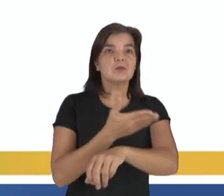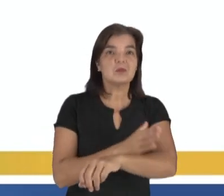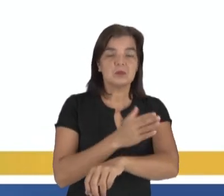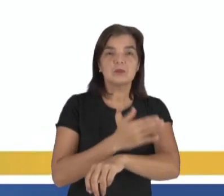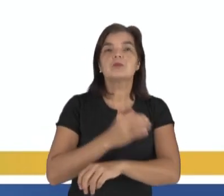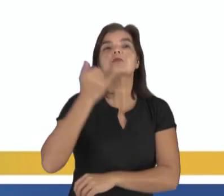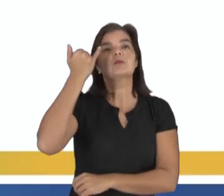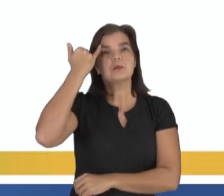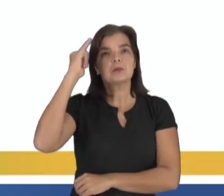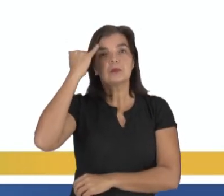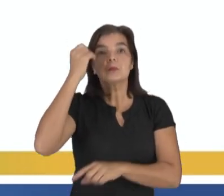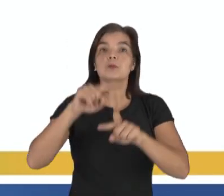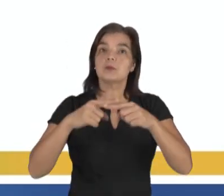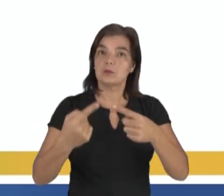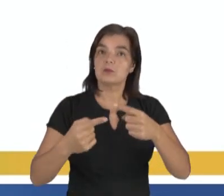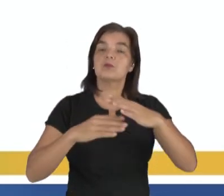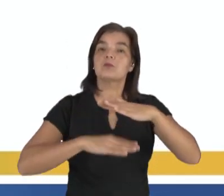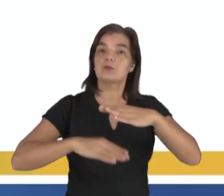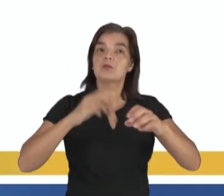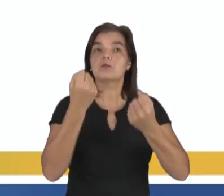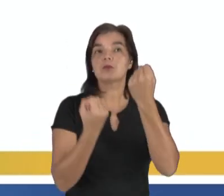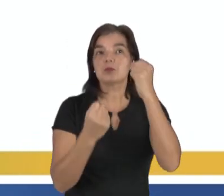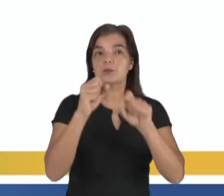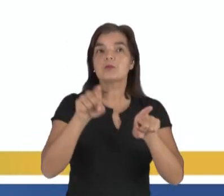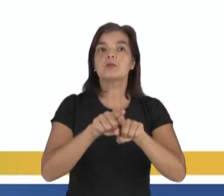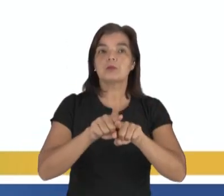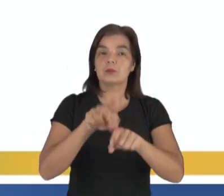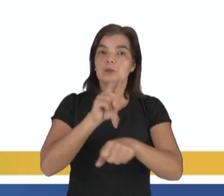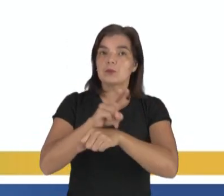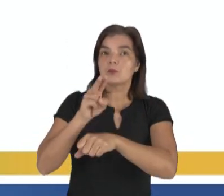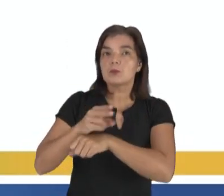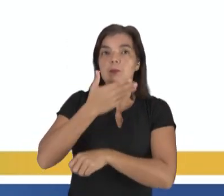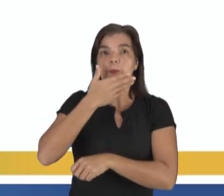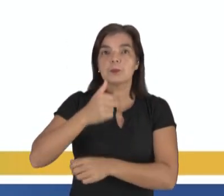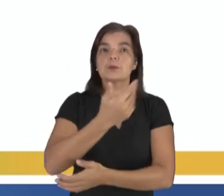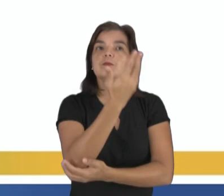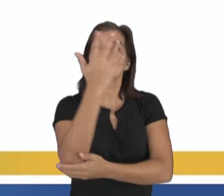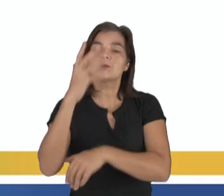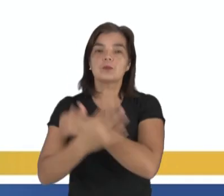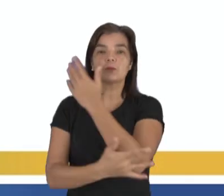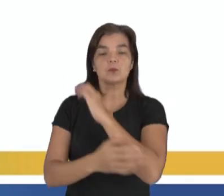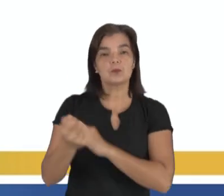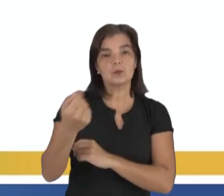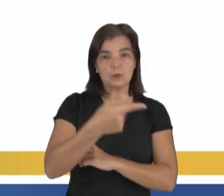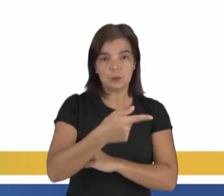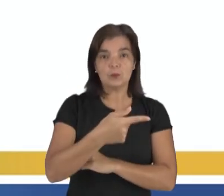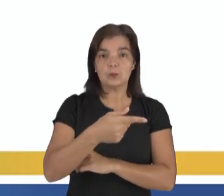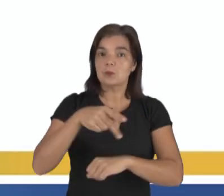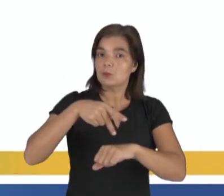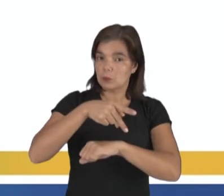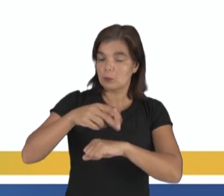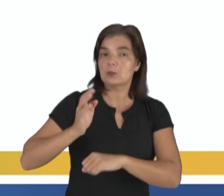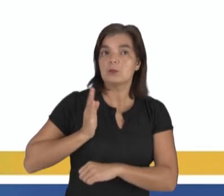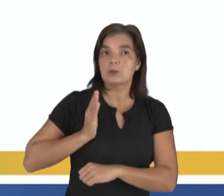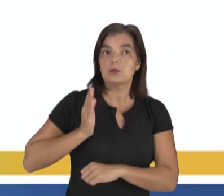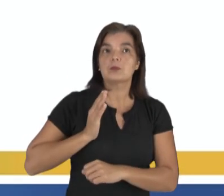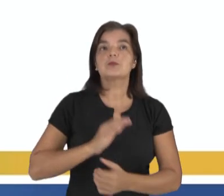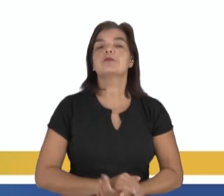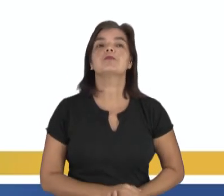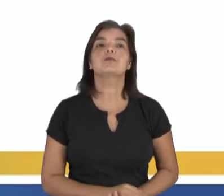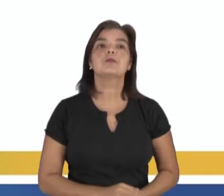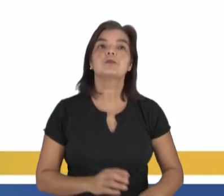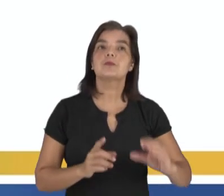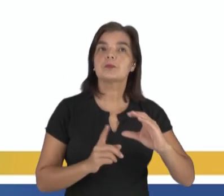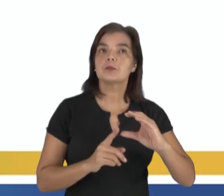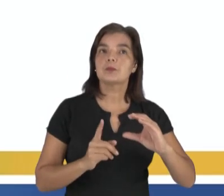que praticam esta ideia, pois por sua baixa industrialização preservam melhor o seu meio ambiente do que os países ricos.